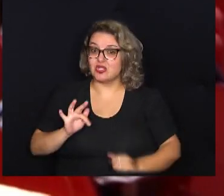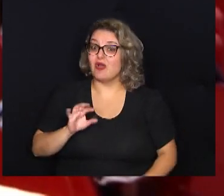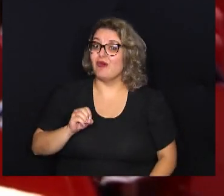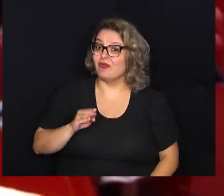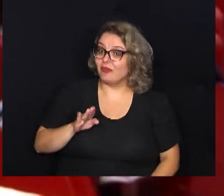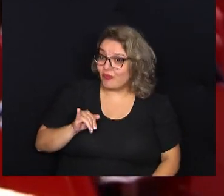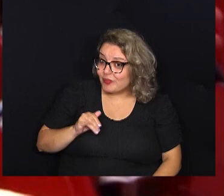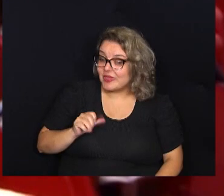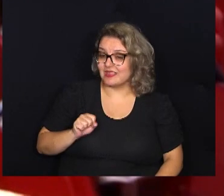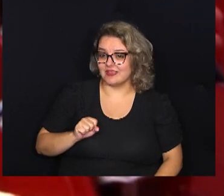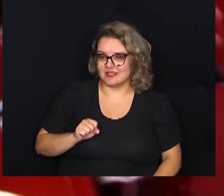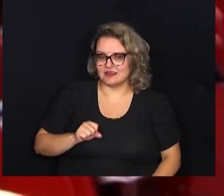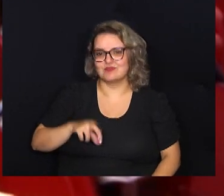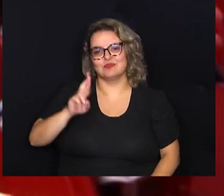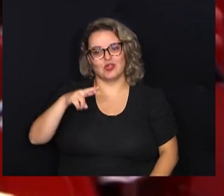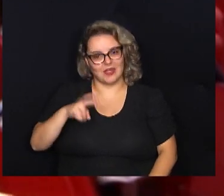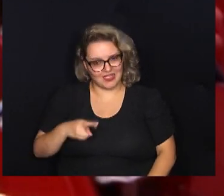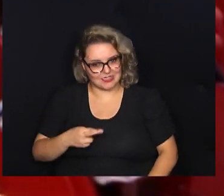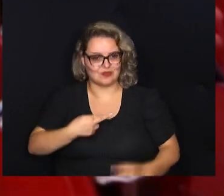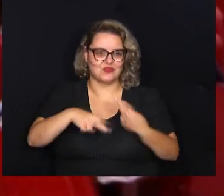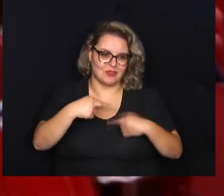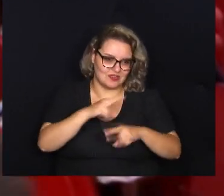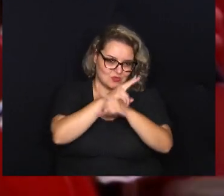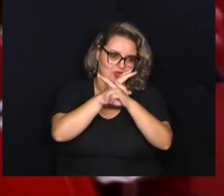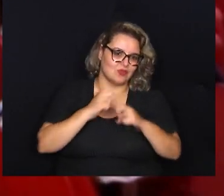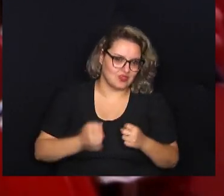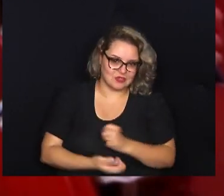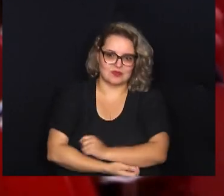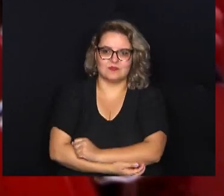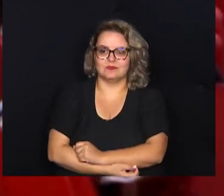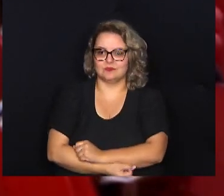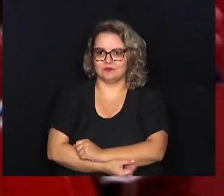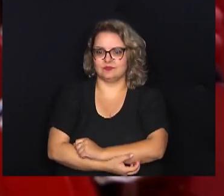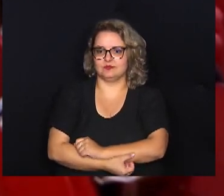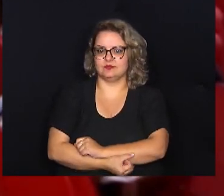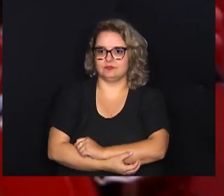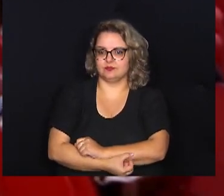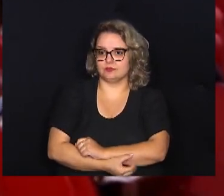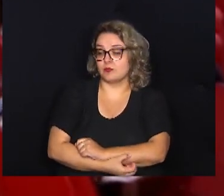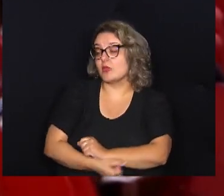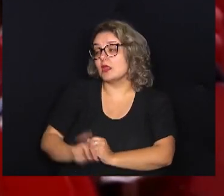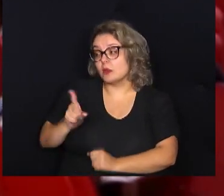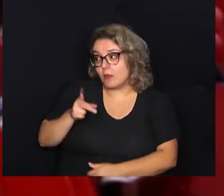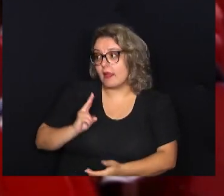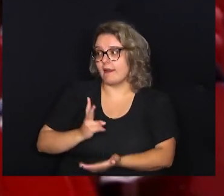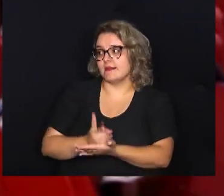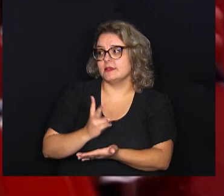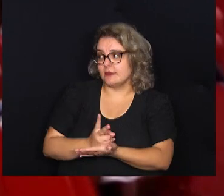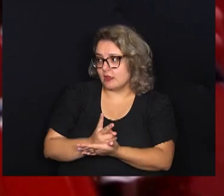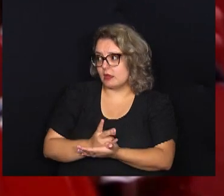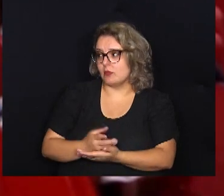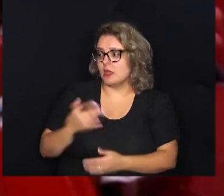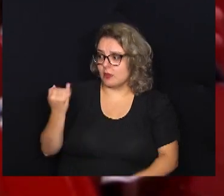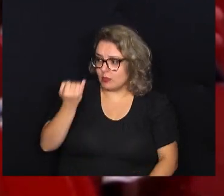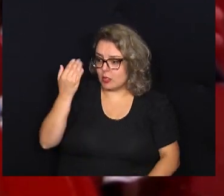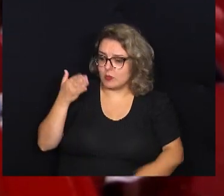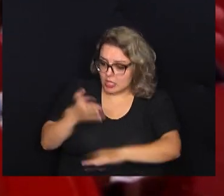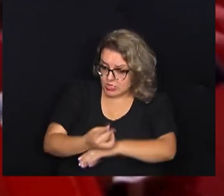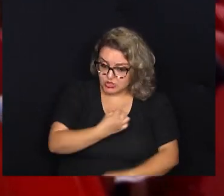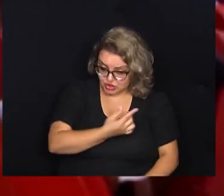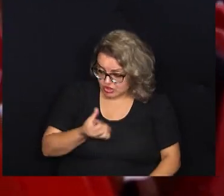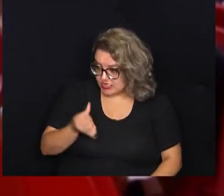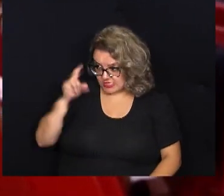instalam decorrentes de um relacionamento abusivo. Então, sempre é importante estar participando desses 16 dias